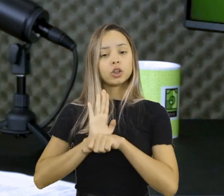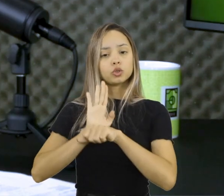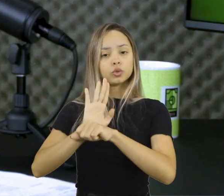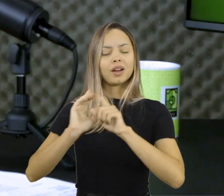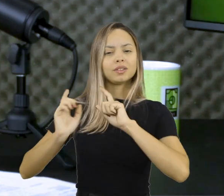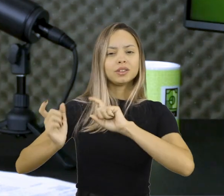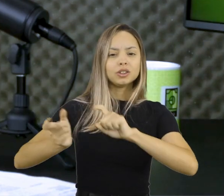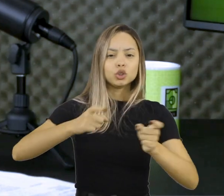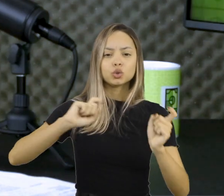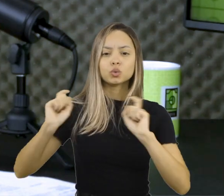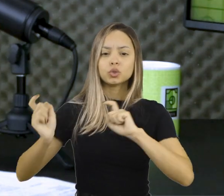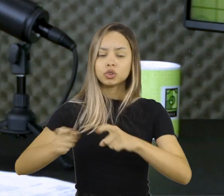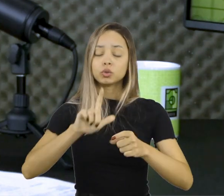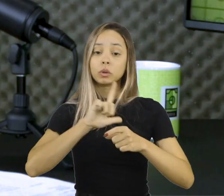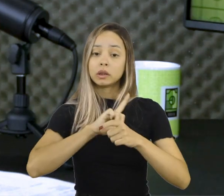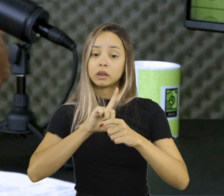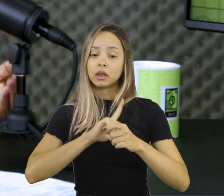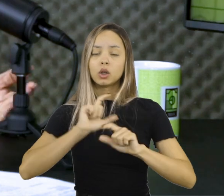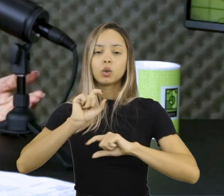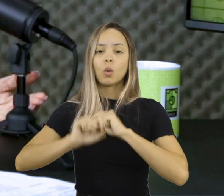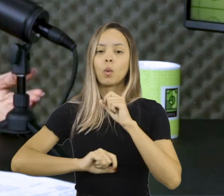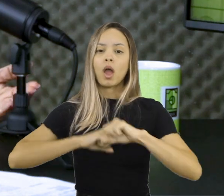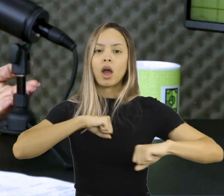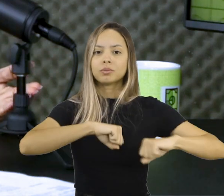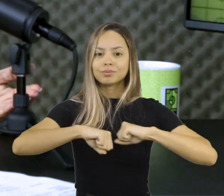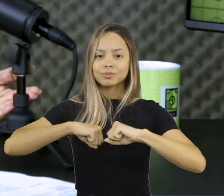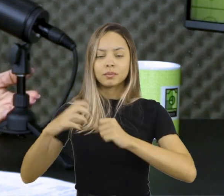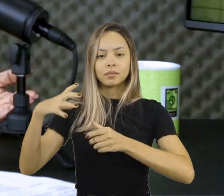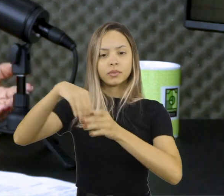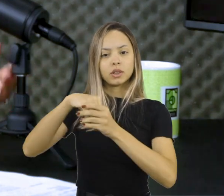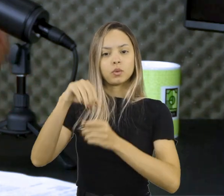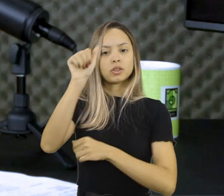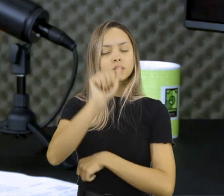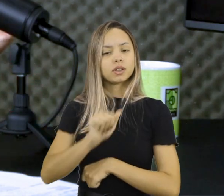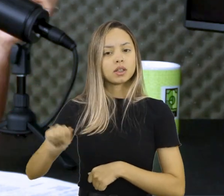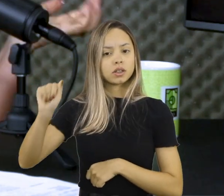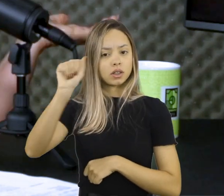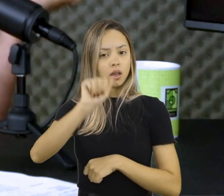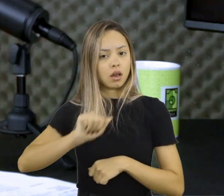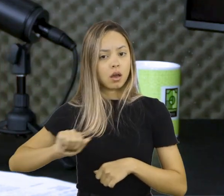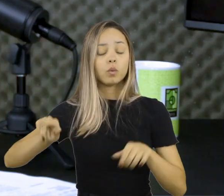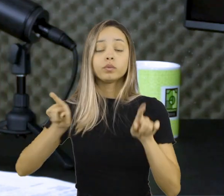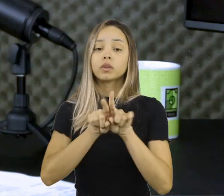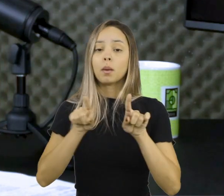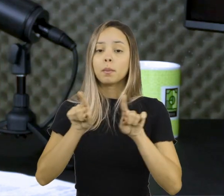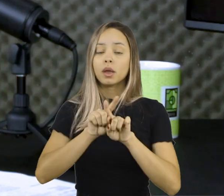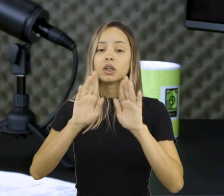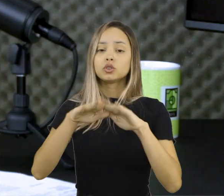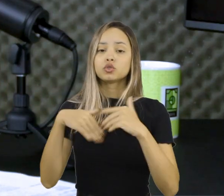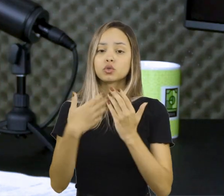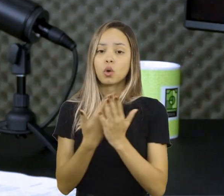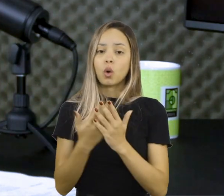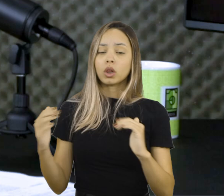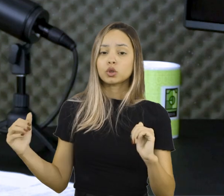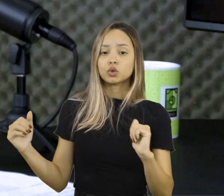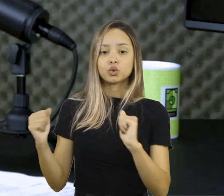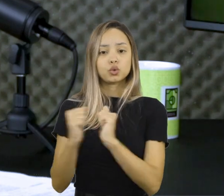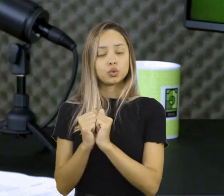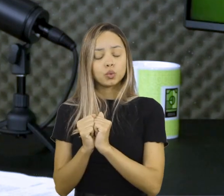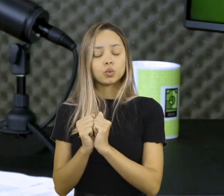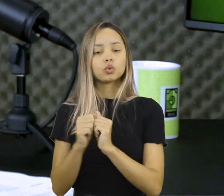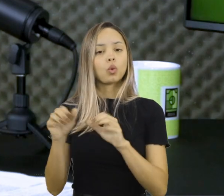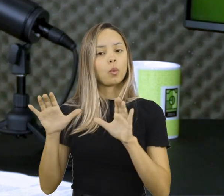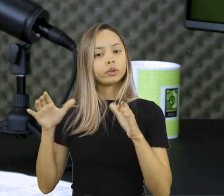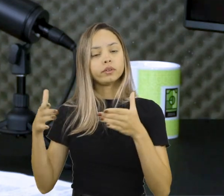promovendo rodas de conversa nas associações de moradores e a escola também chegando junto dessa